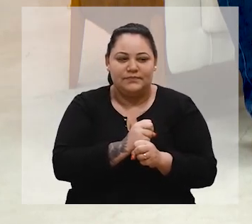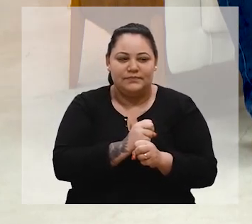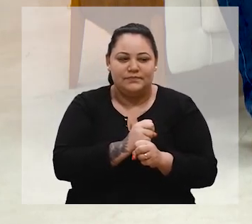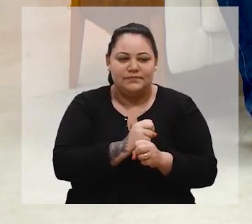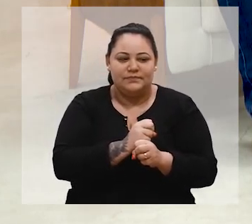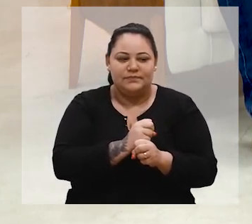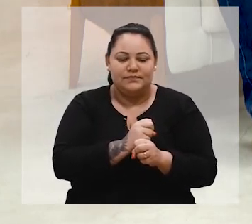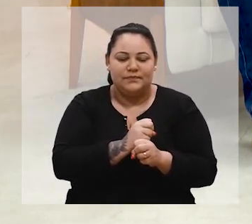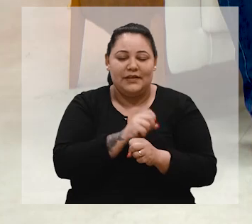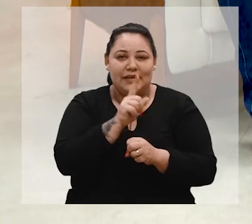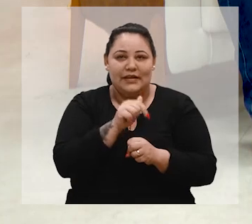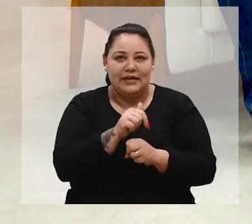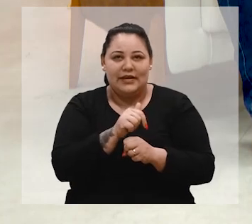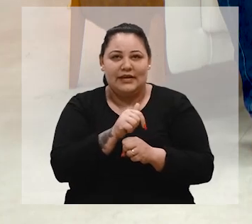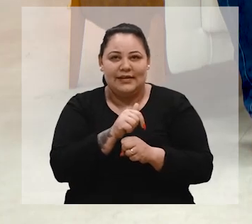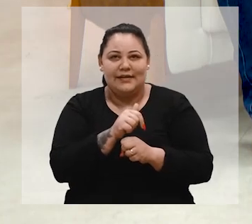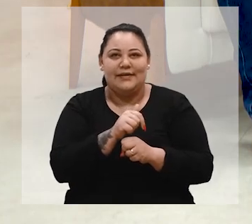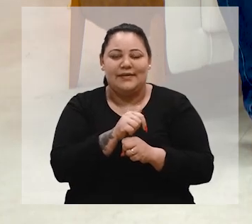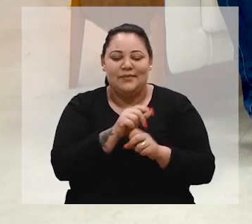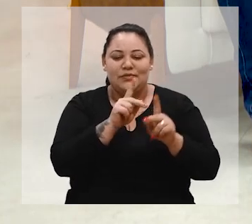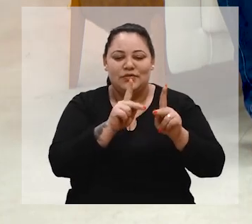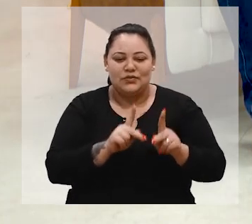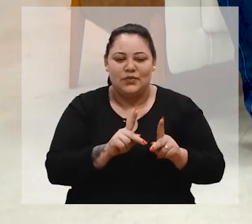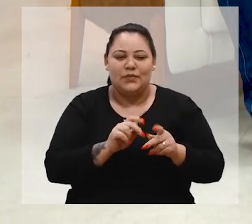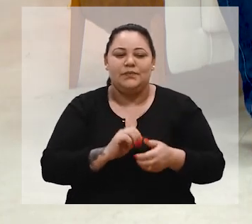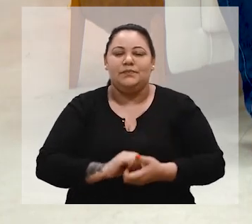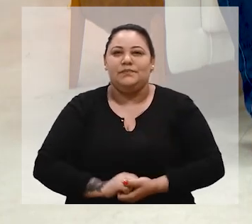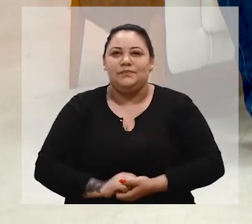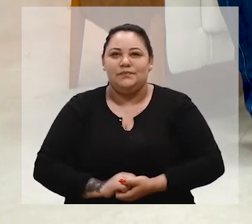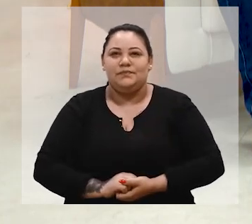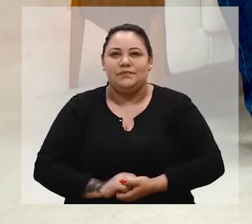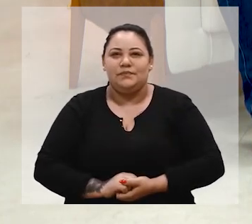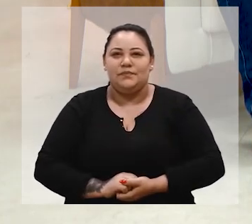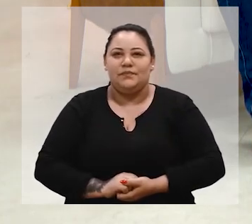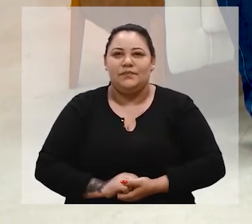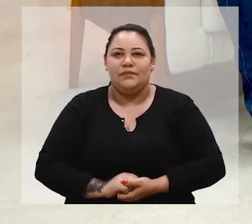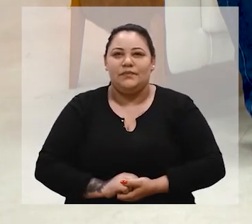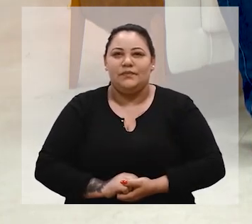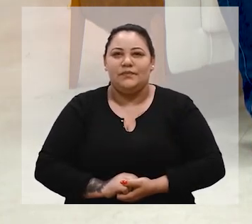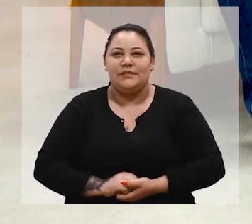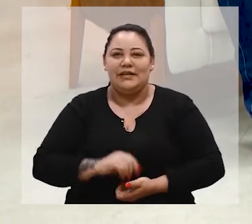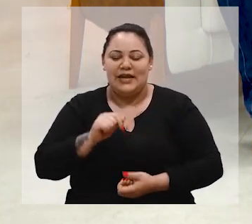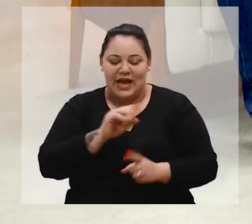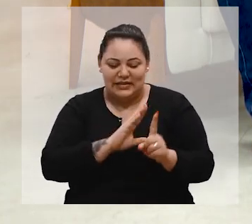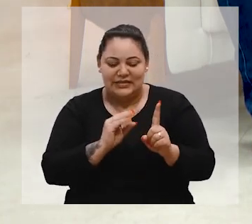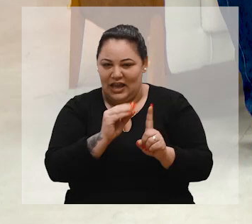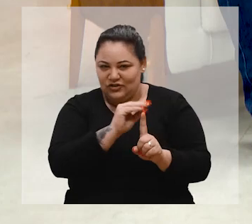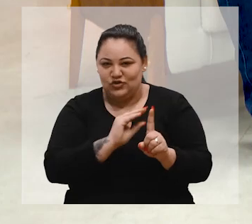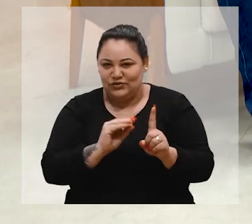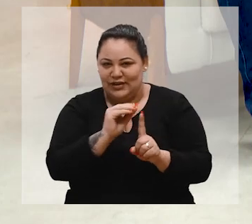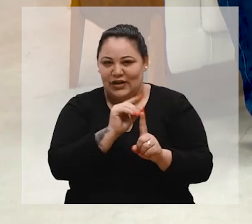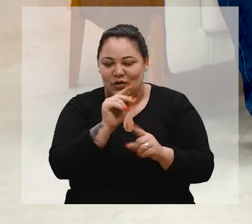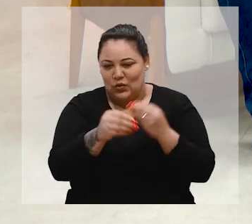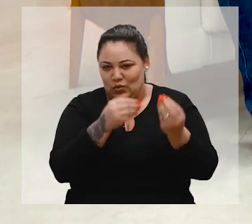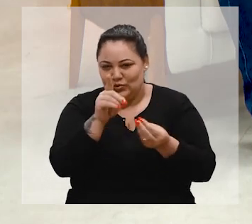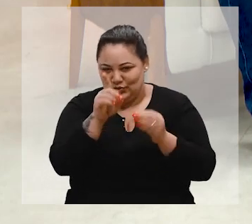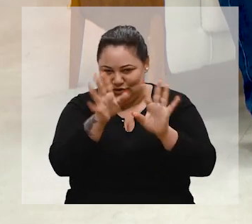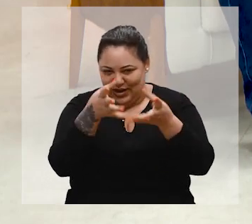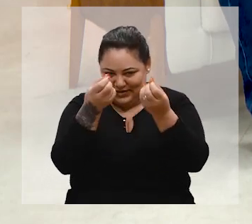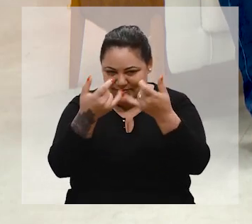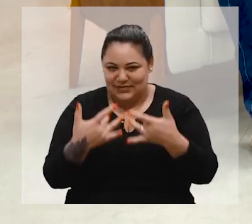tem o humano, que é aquela figura covarde, né, que se vale de artifícios para ir lá assediar, como